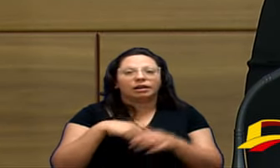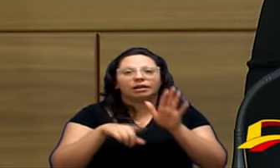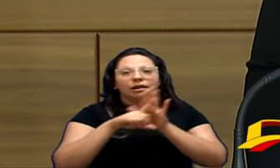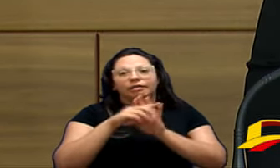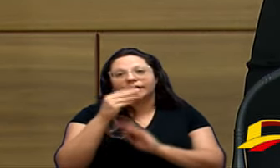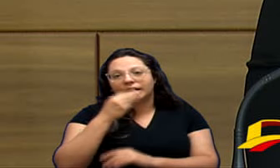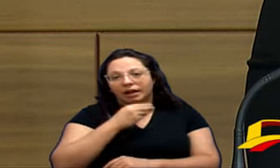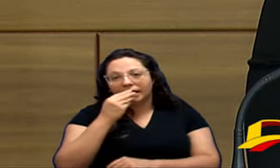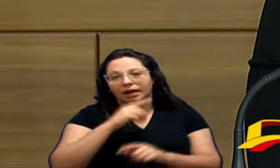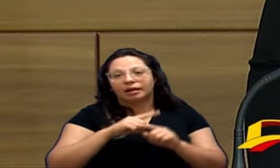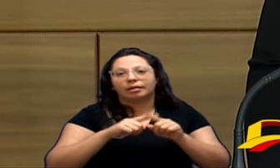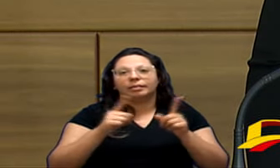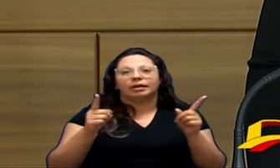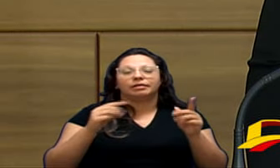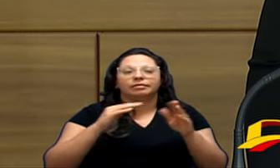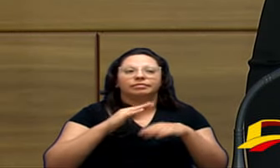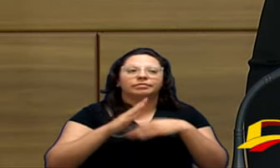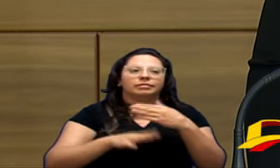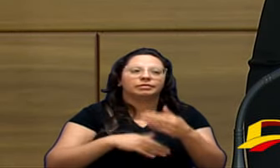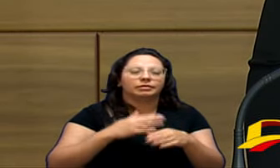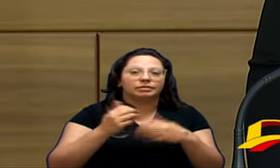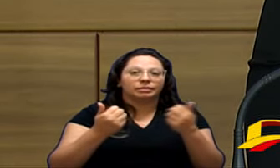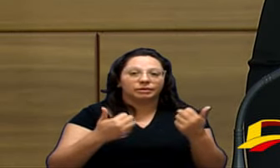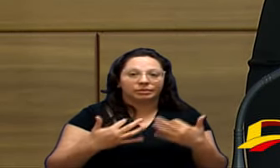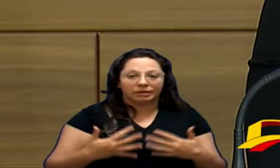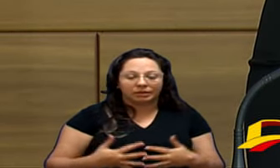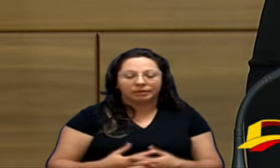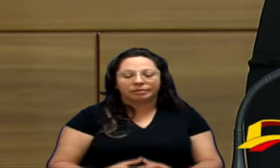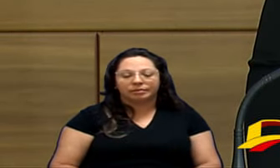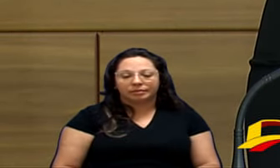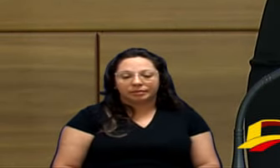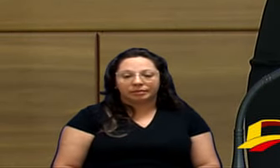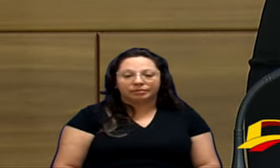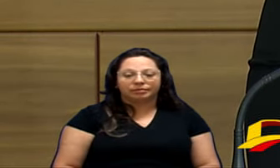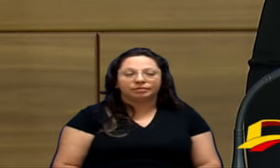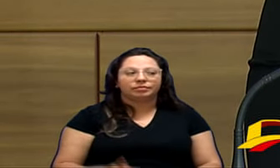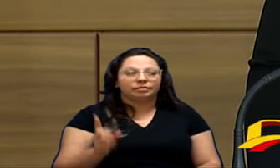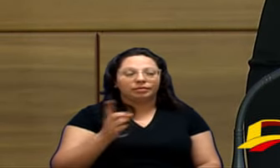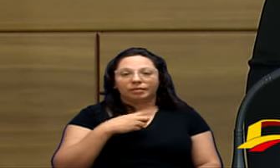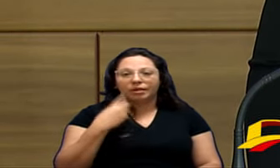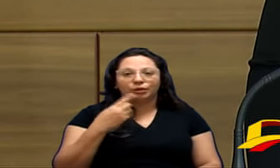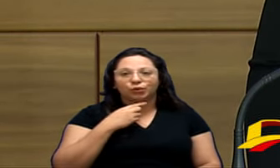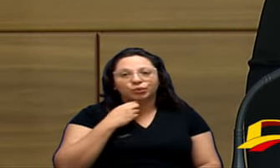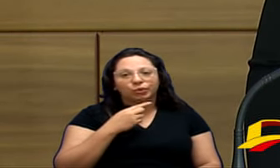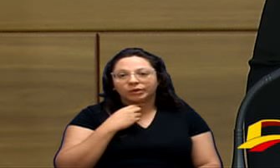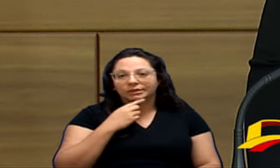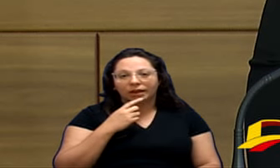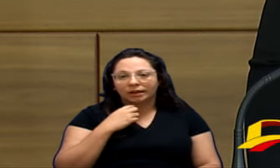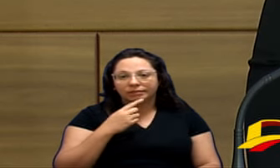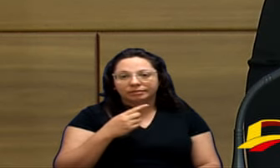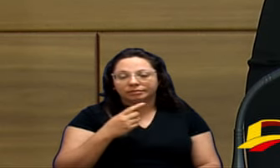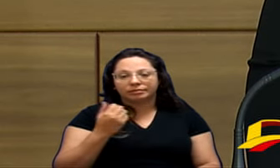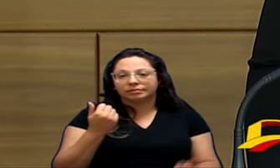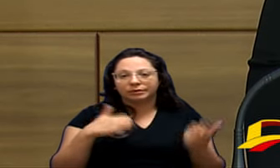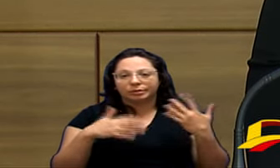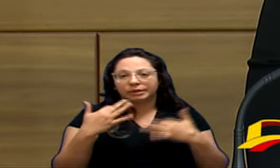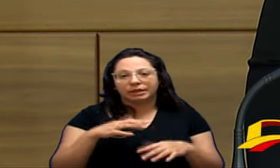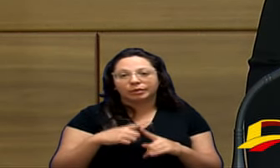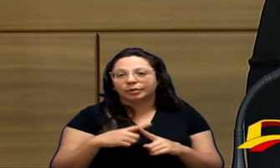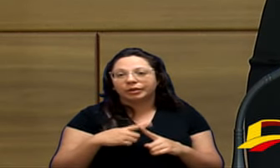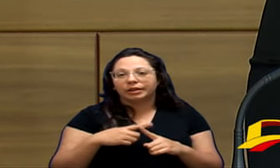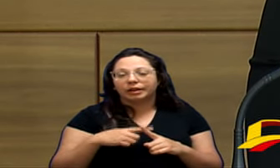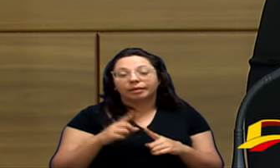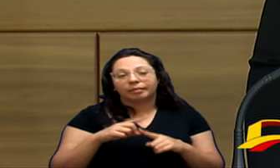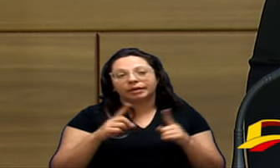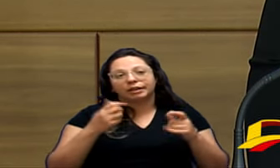enfim fica para um né para um segundo momento aí né Melhor né não nos compete na verdade se justificar sobre isso né mas porém a